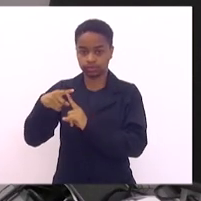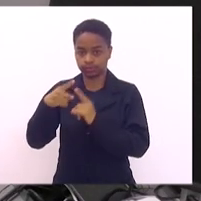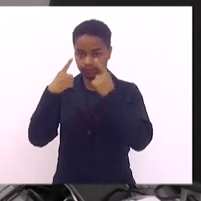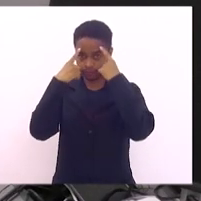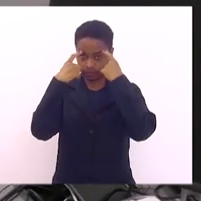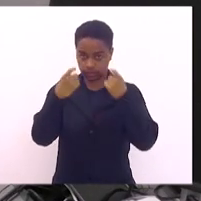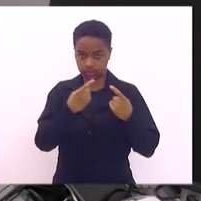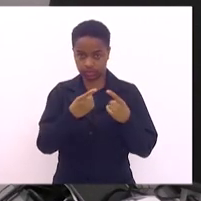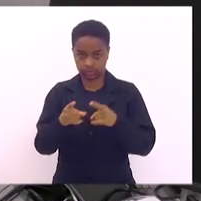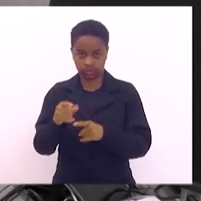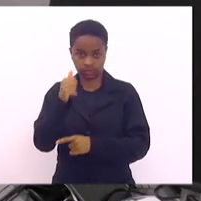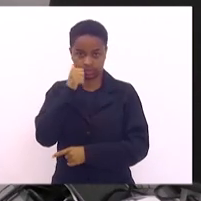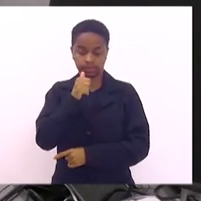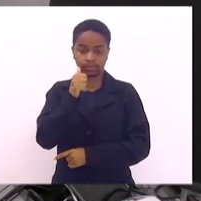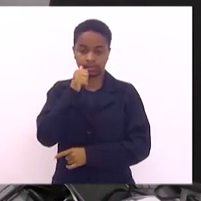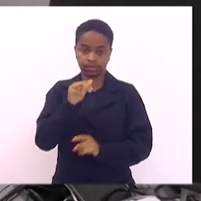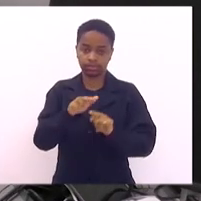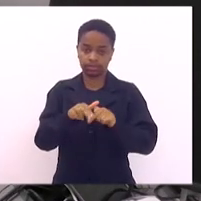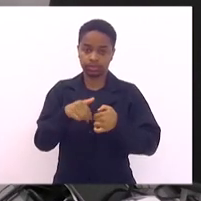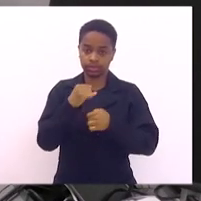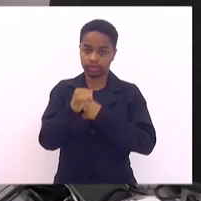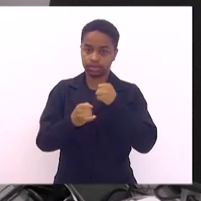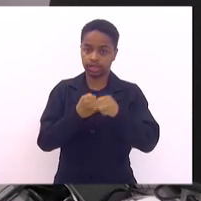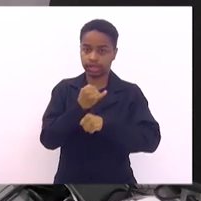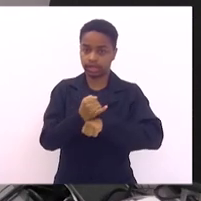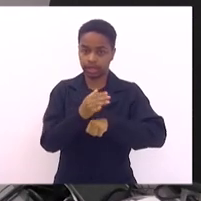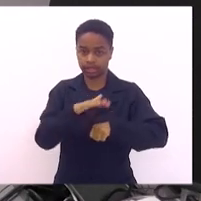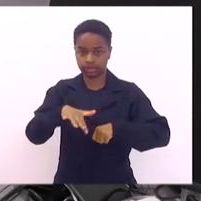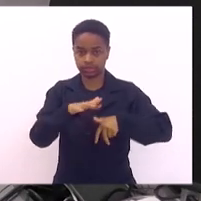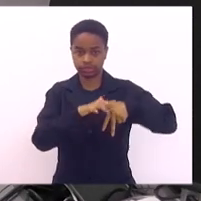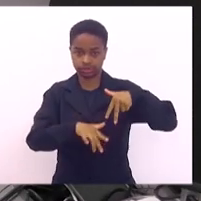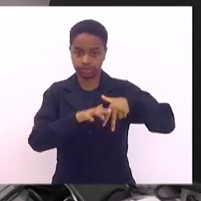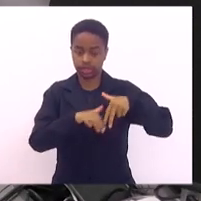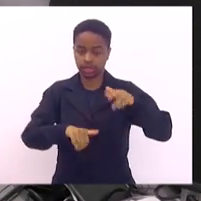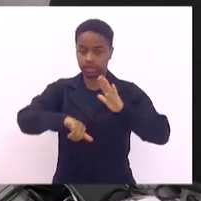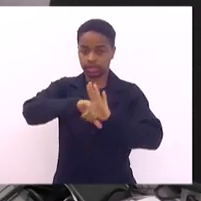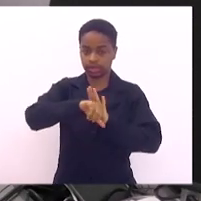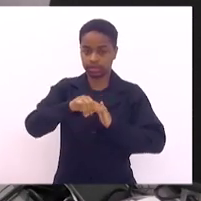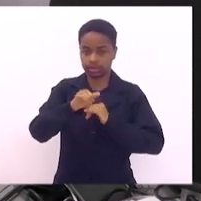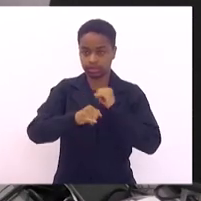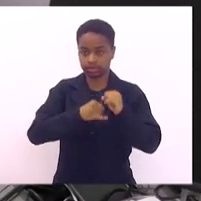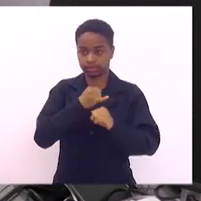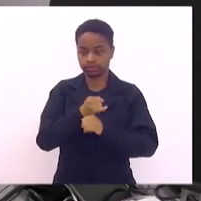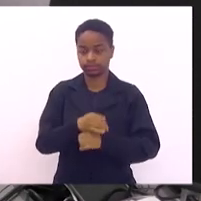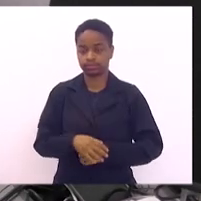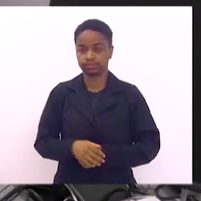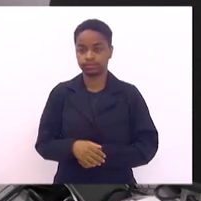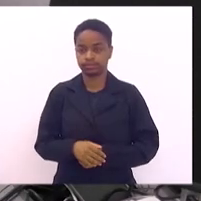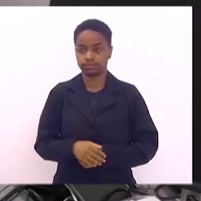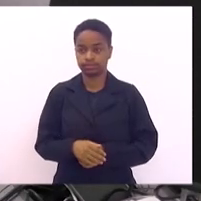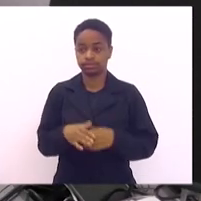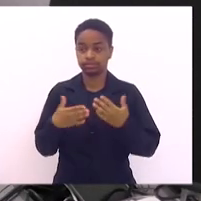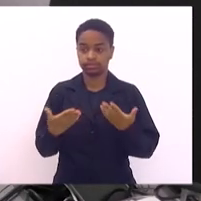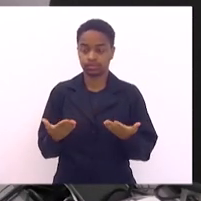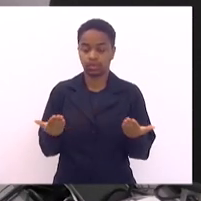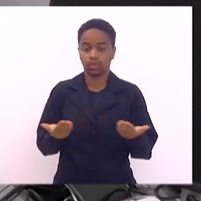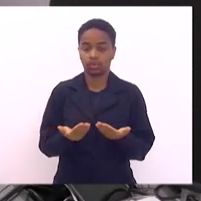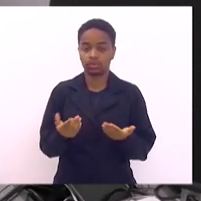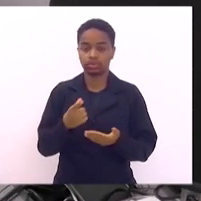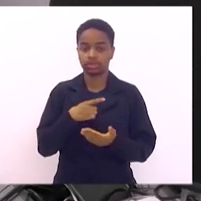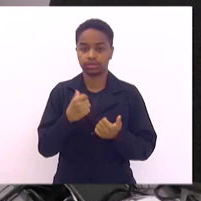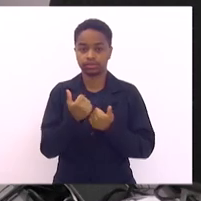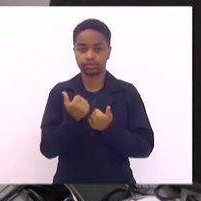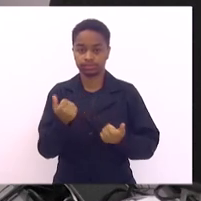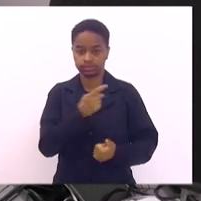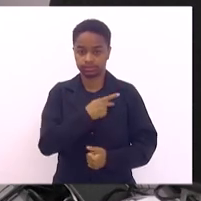violência contra a mulher, em razão da questão de gênero, que são os crimes cibernéticos. Então, hoje, temos como vice-presidente